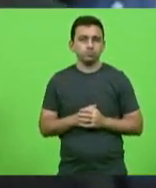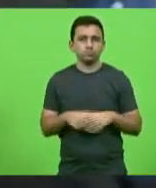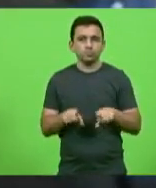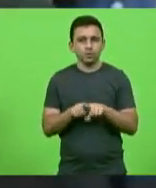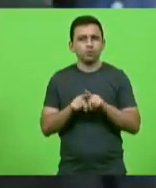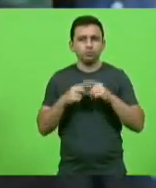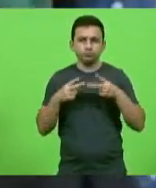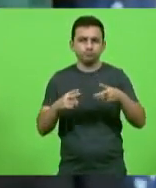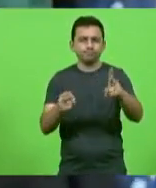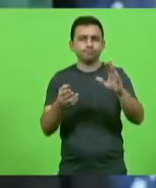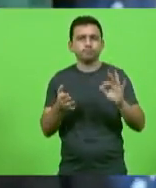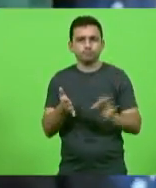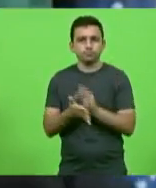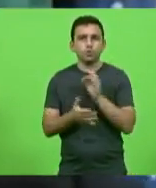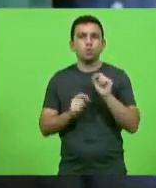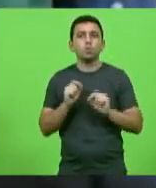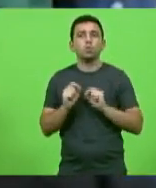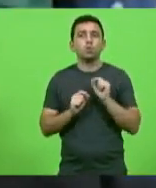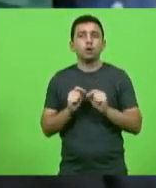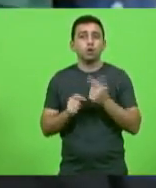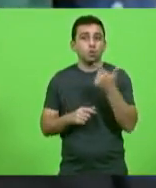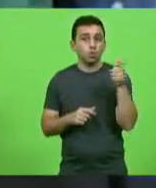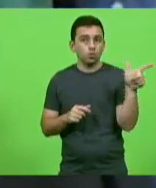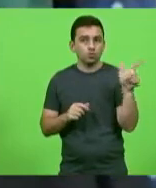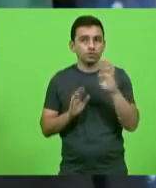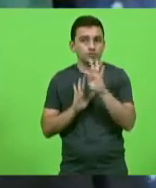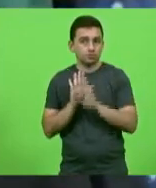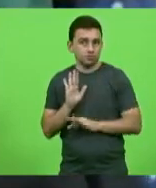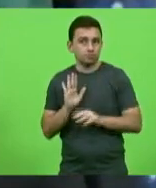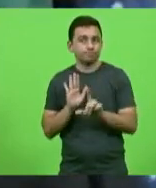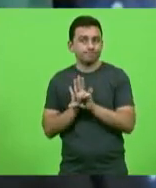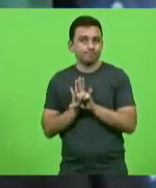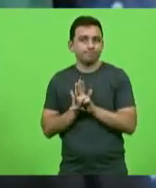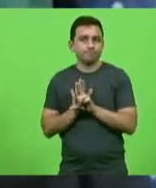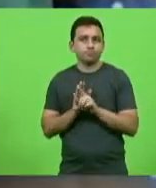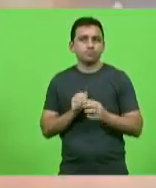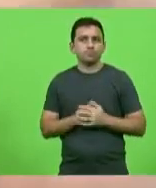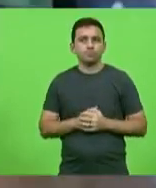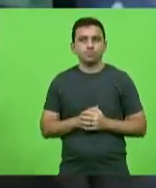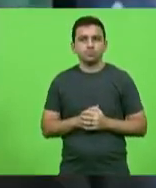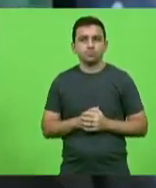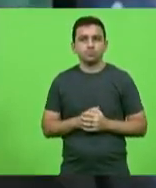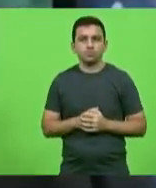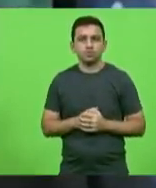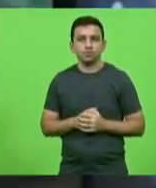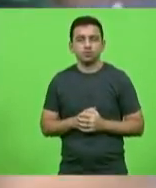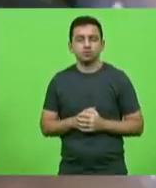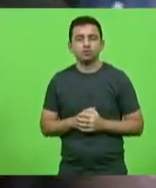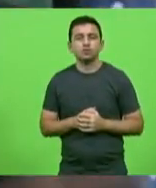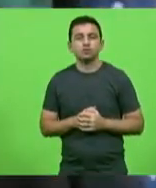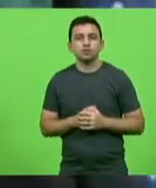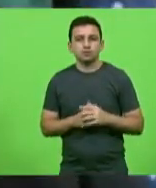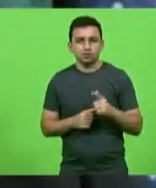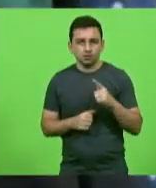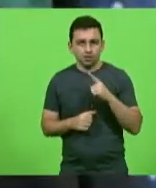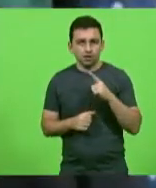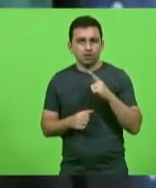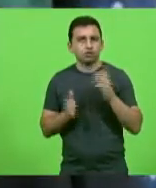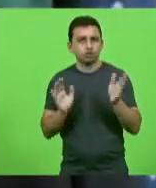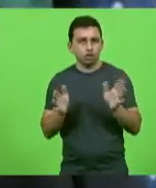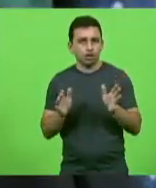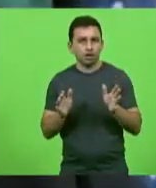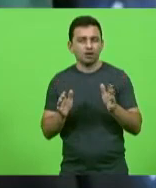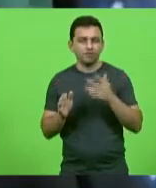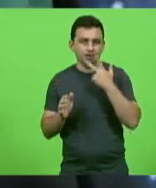Continuar destacando o outro texto legal não bastassem tais observações que fiz acima